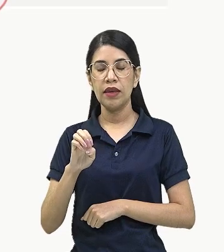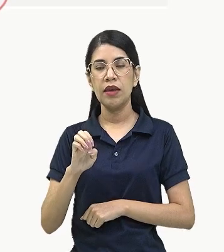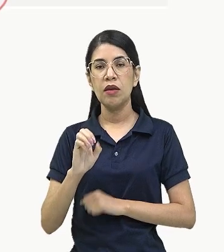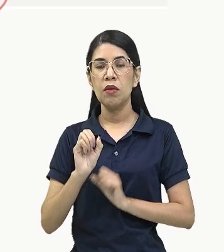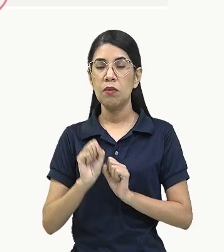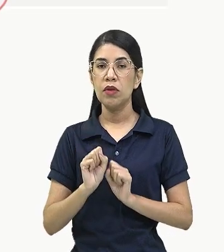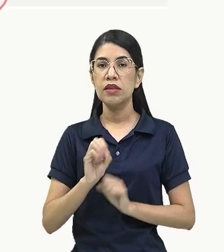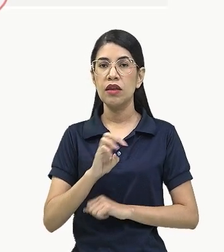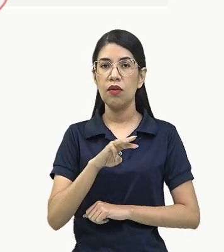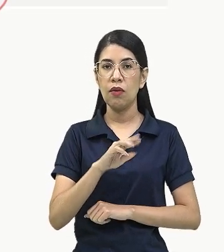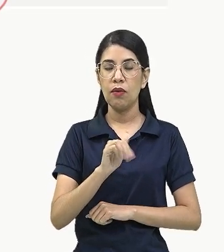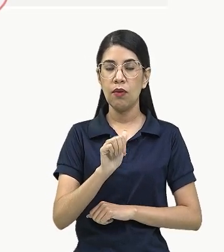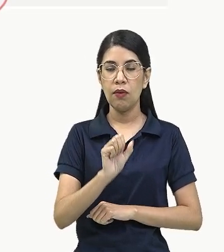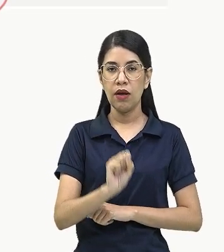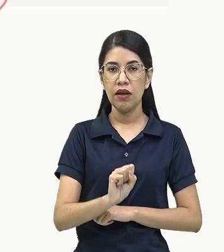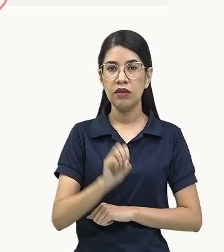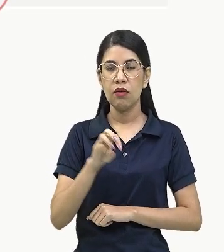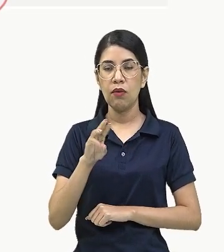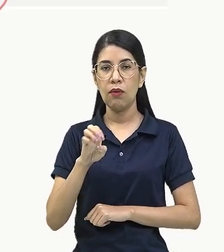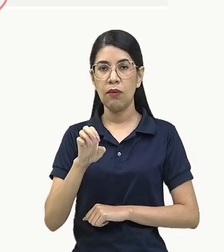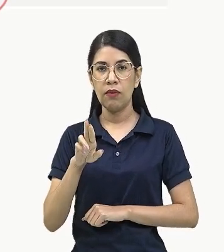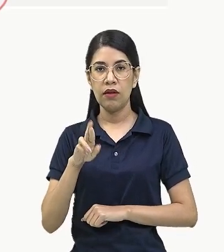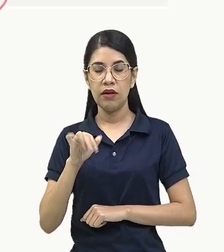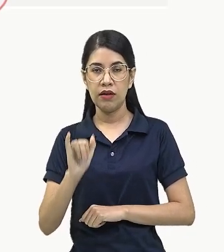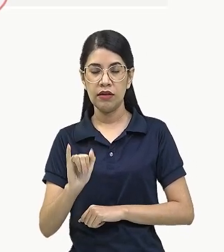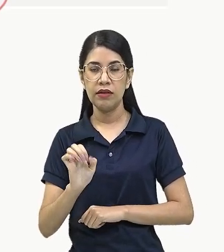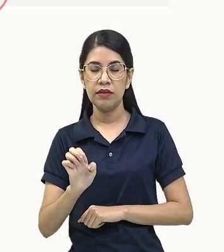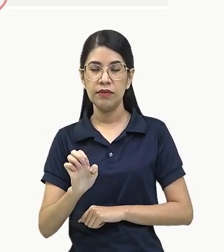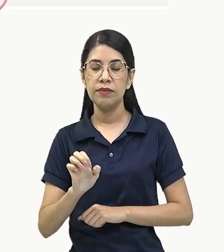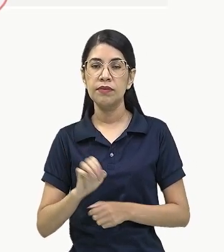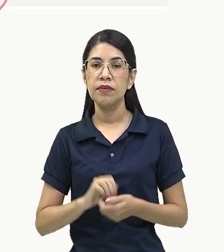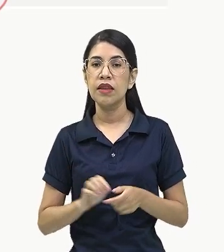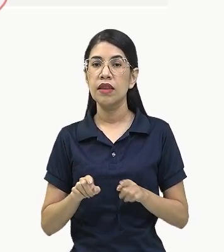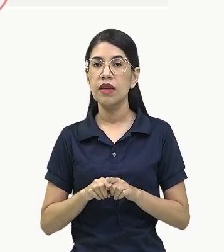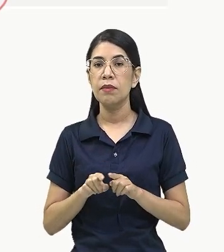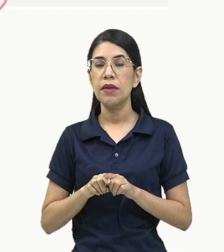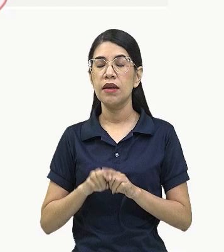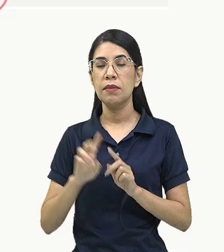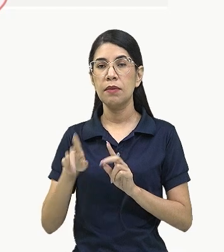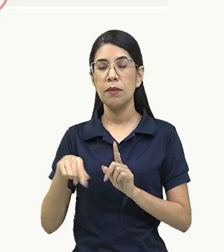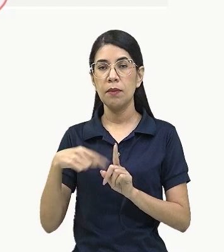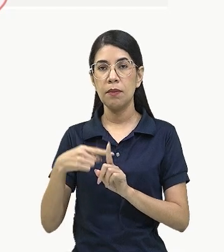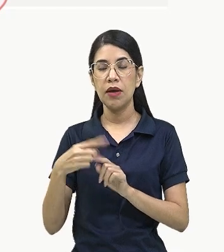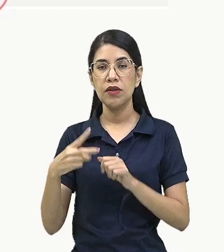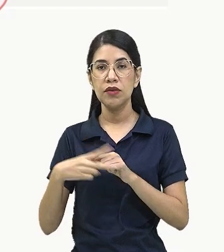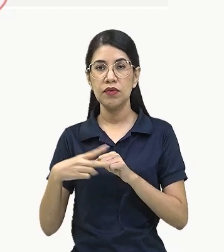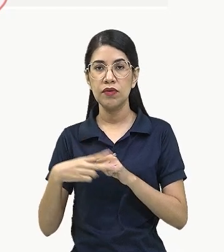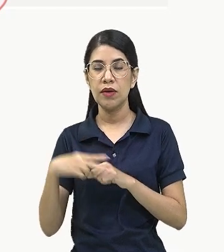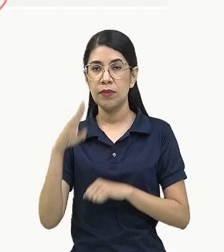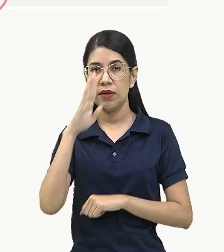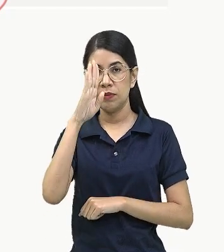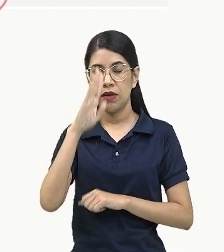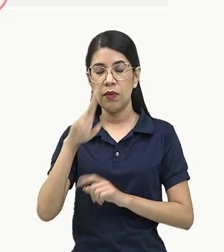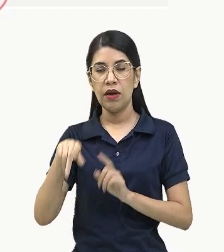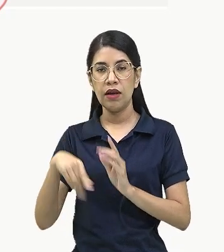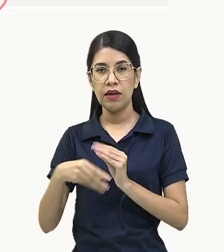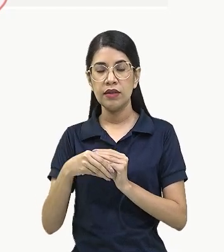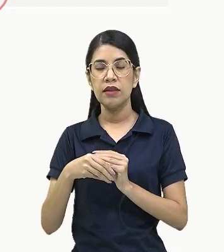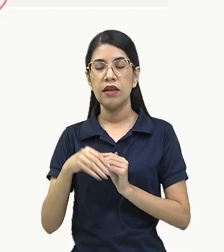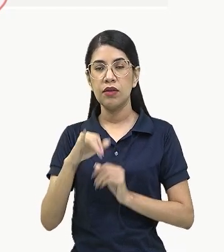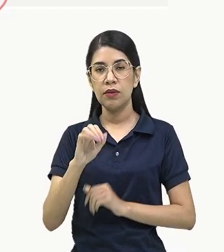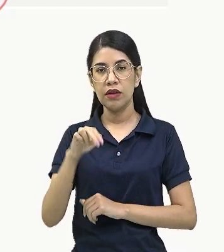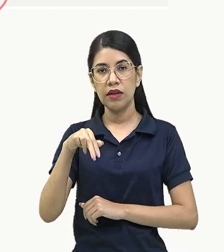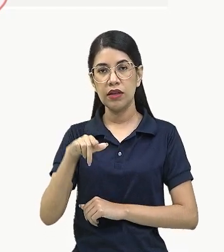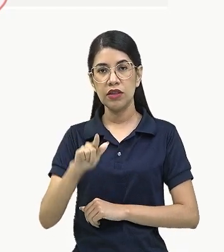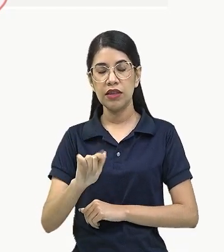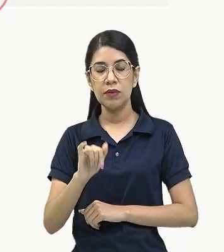ou were, e aí o verbo principal com ing. Então, se eu tenho verbo to be no passado,